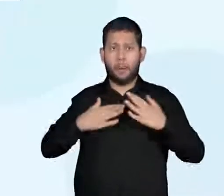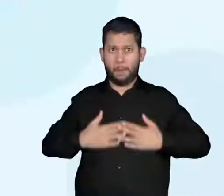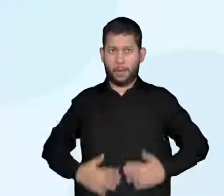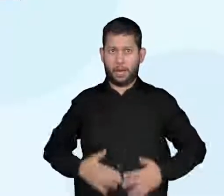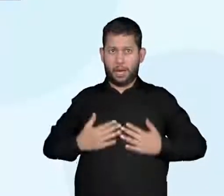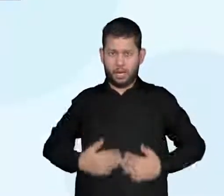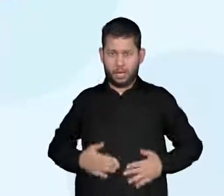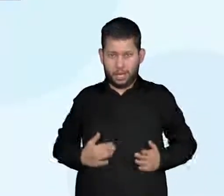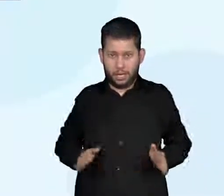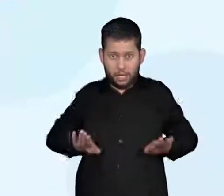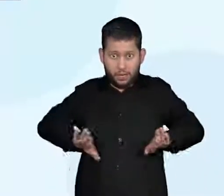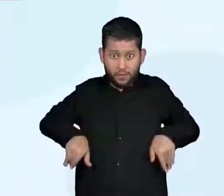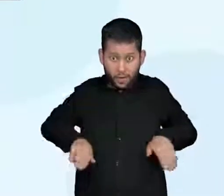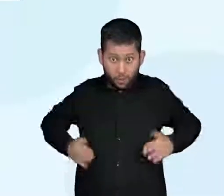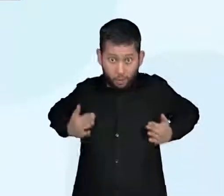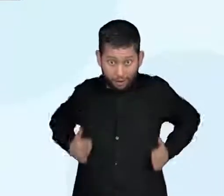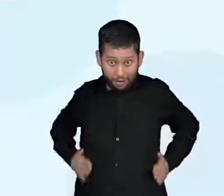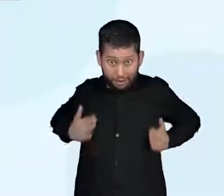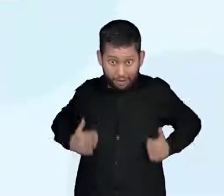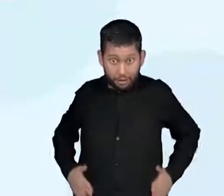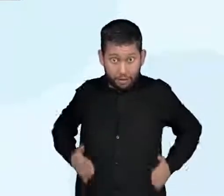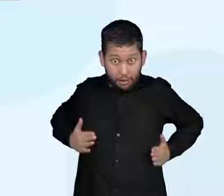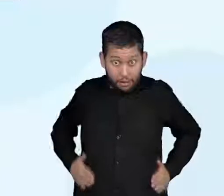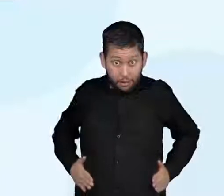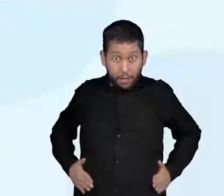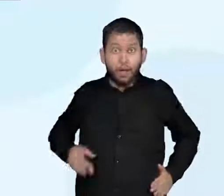escuro. Apresentam uma forte